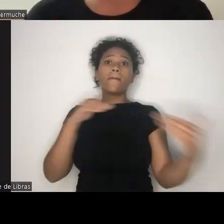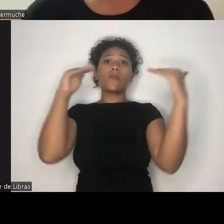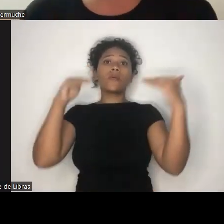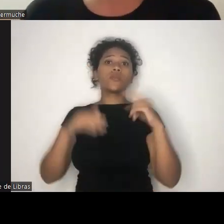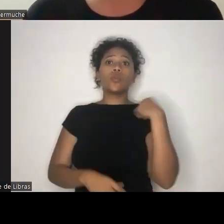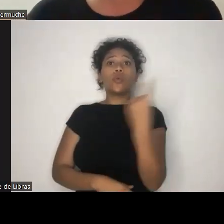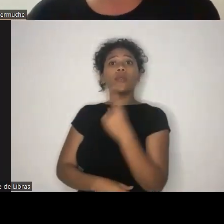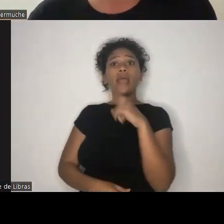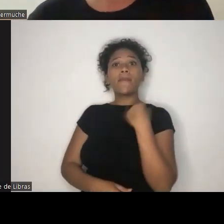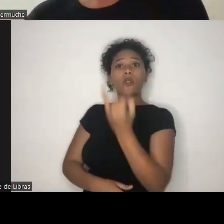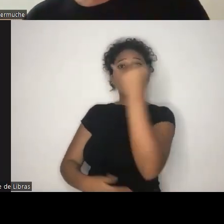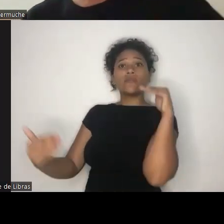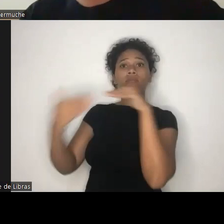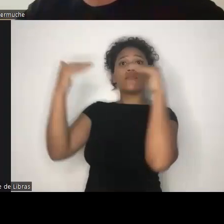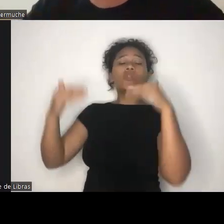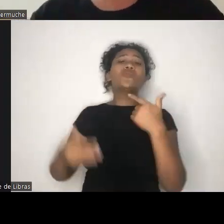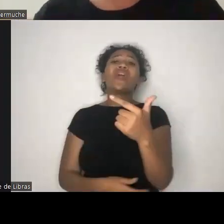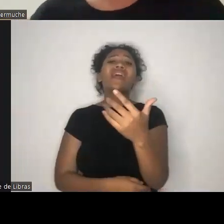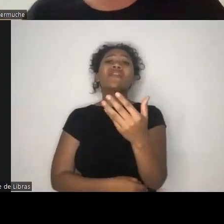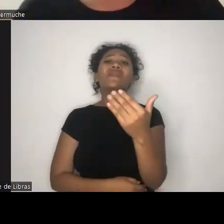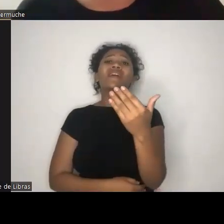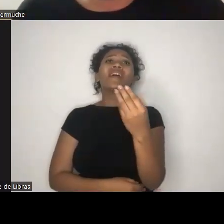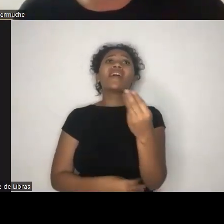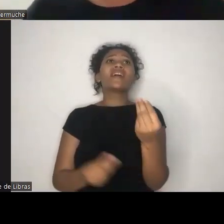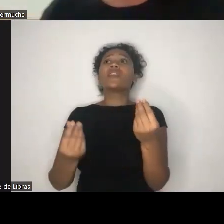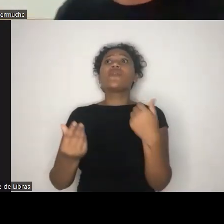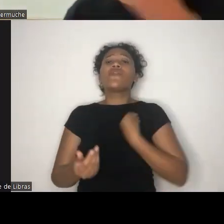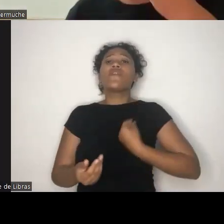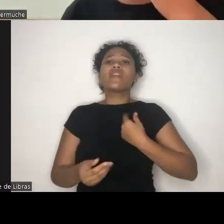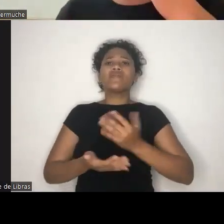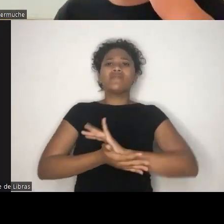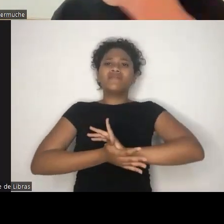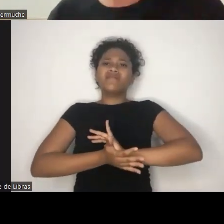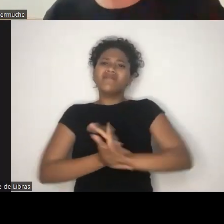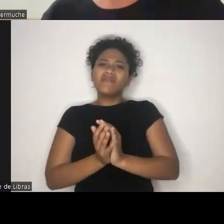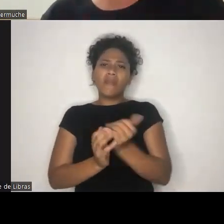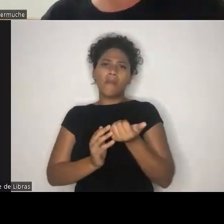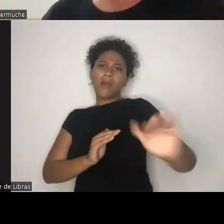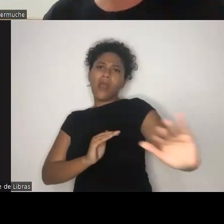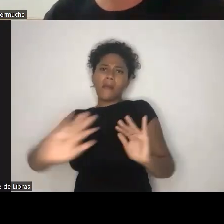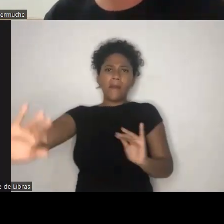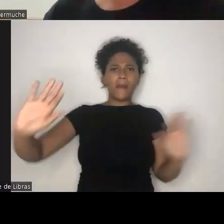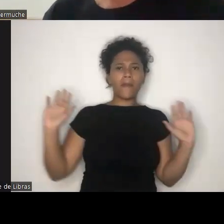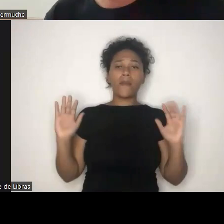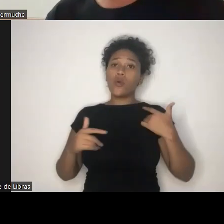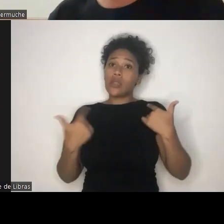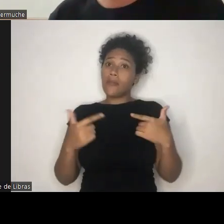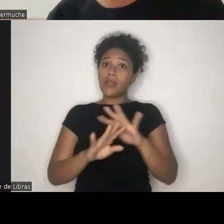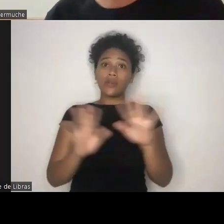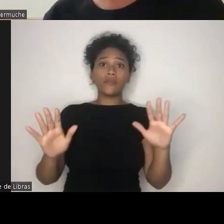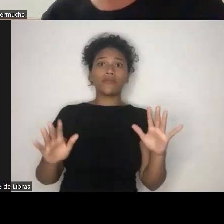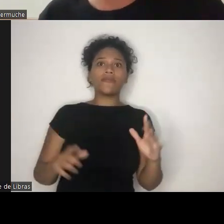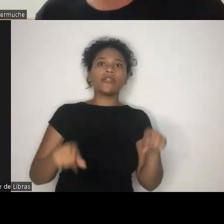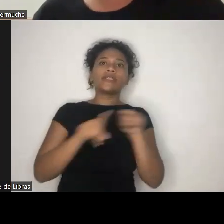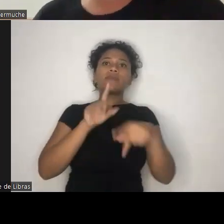é importante eu não tenho uma não tenho esse eu não vivo esse preconceito sabe no meu trabalho no meu trabalho era era tentar